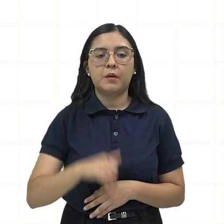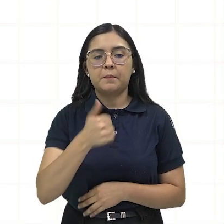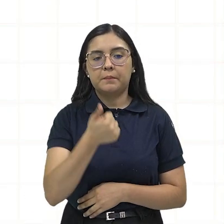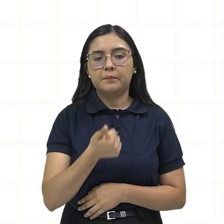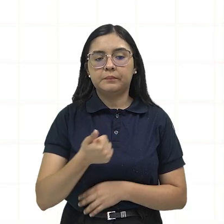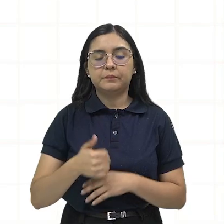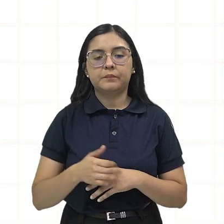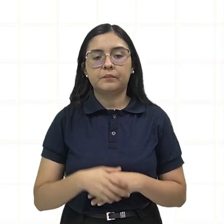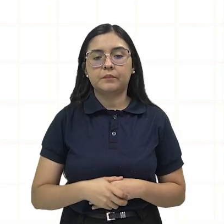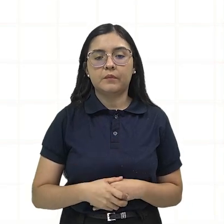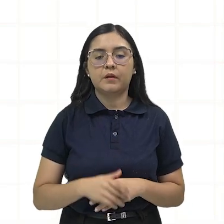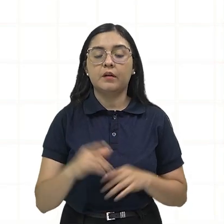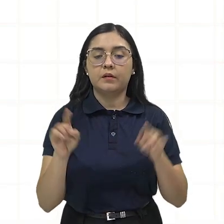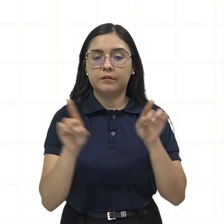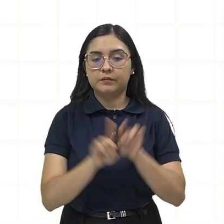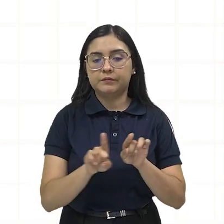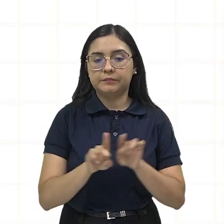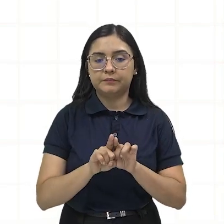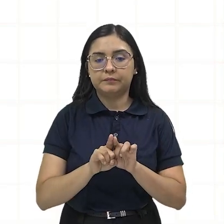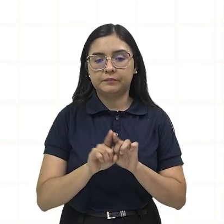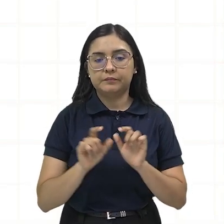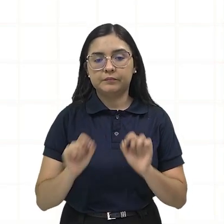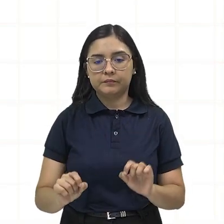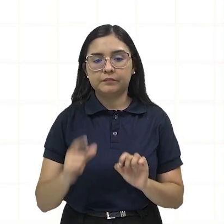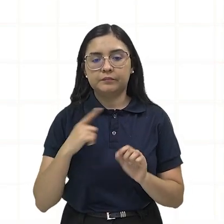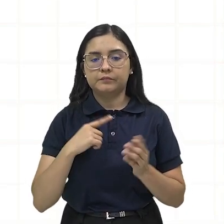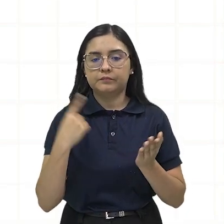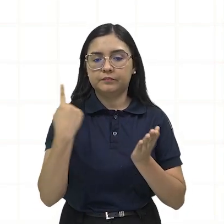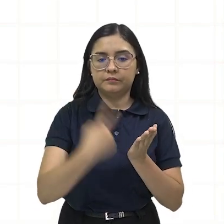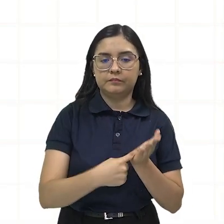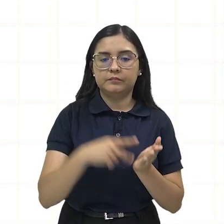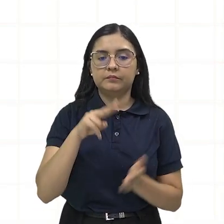Os territórios adquiridos através ali do Tratado de Versalhes, em